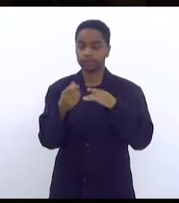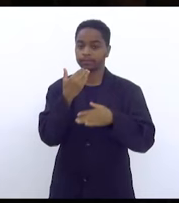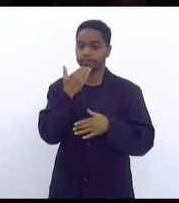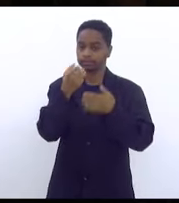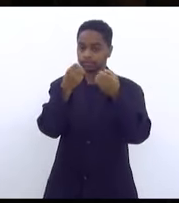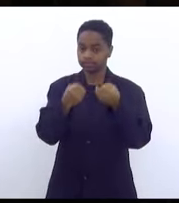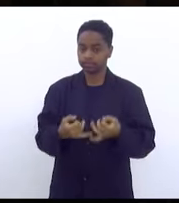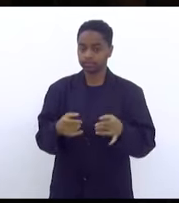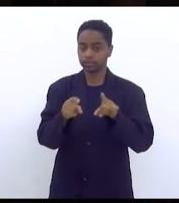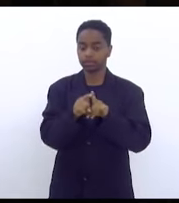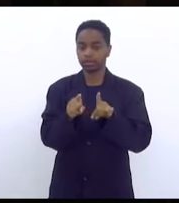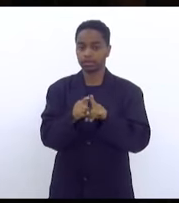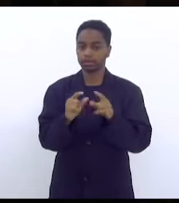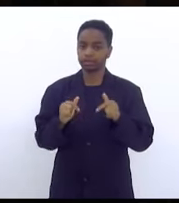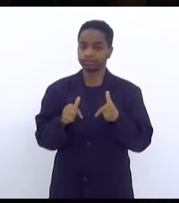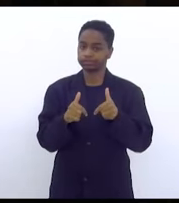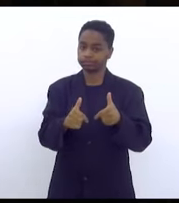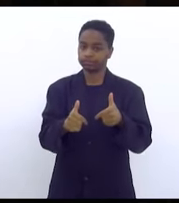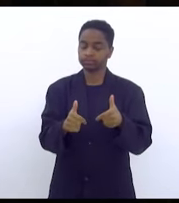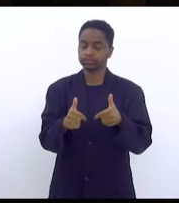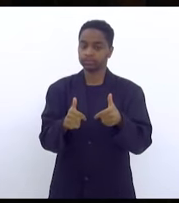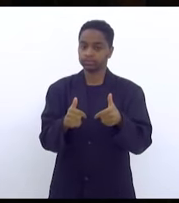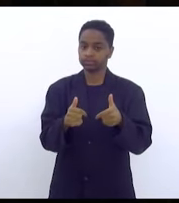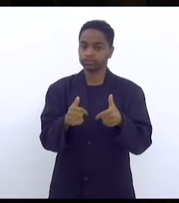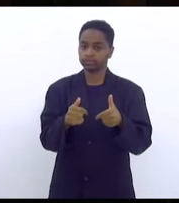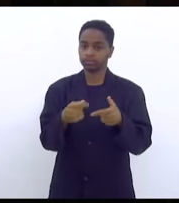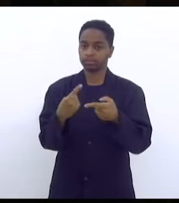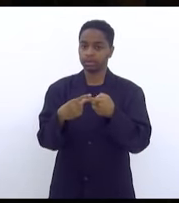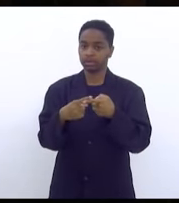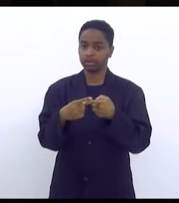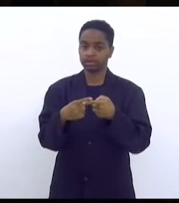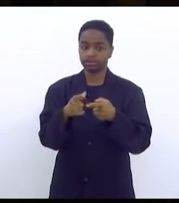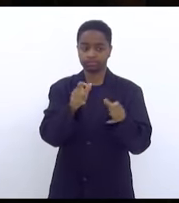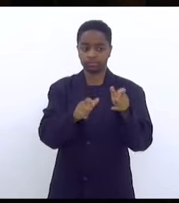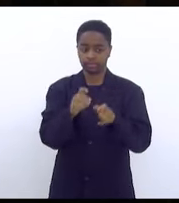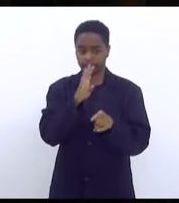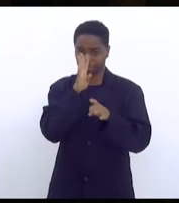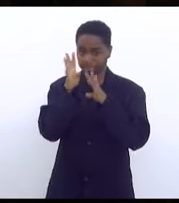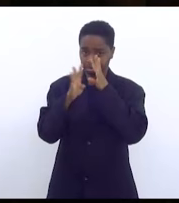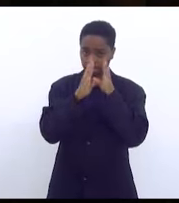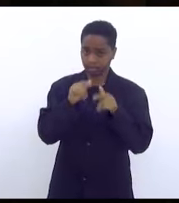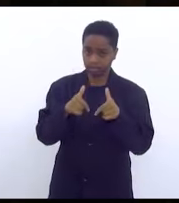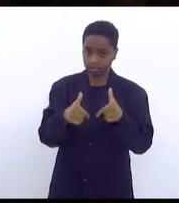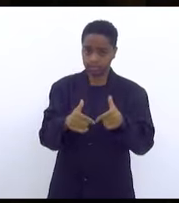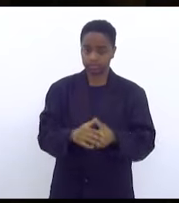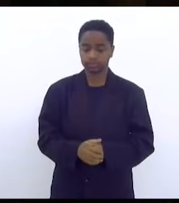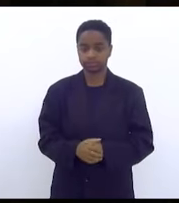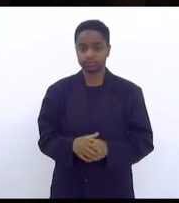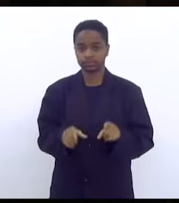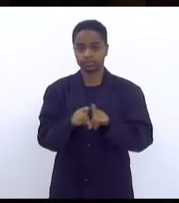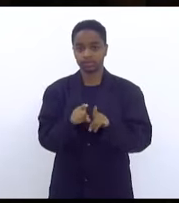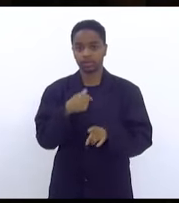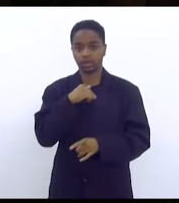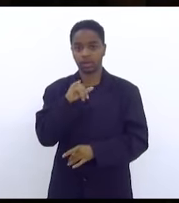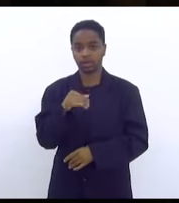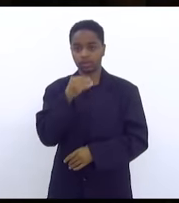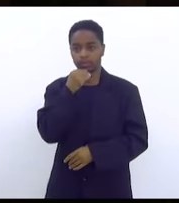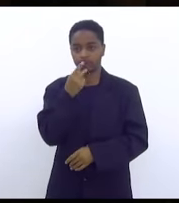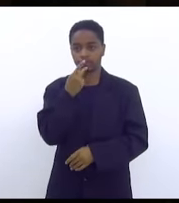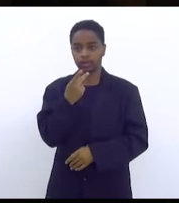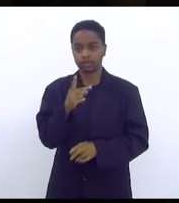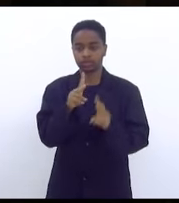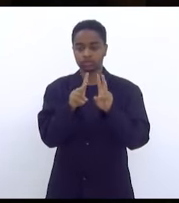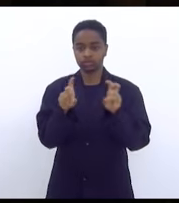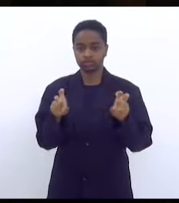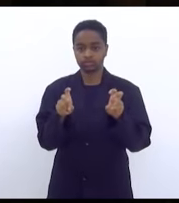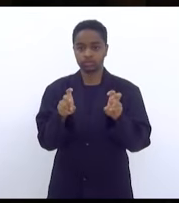e tomar providências com essas arbitrariedades que vêm acontecendo. Eu quero aqui aproveitar também falar da